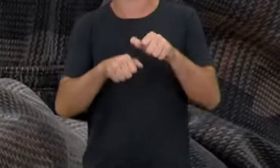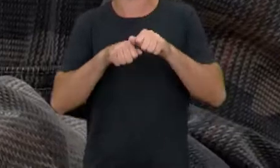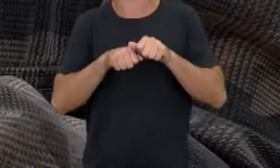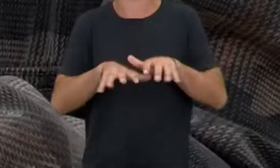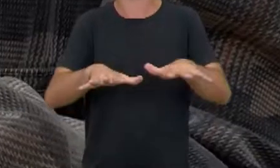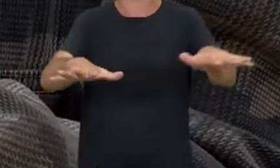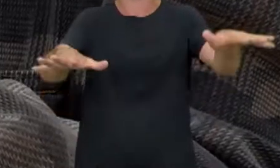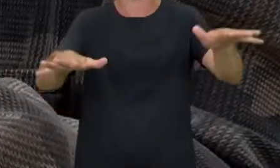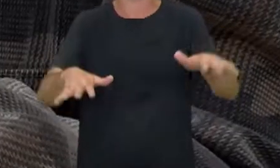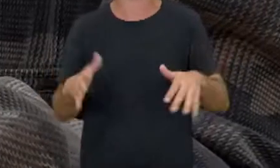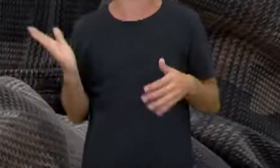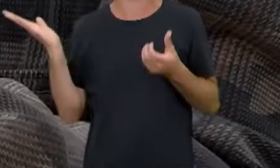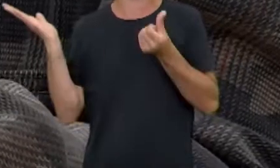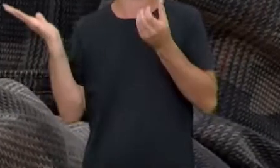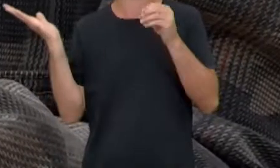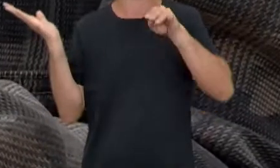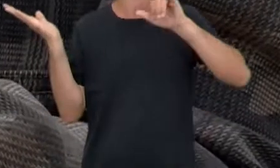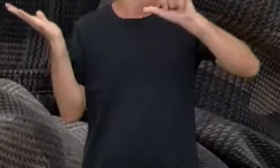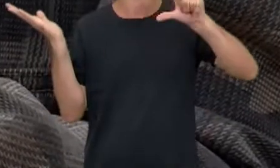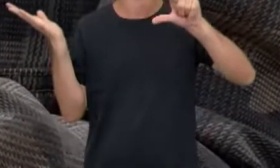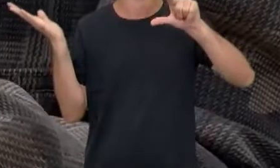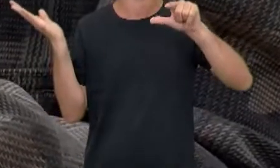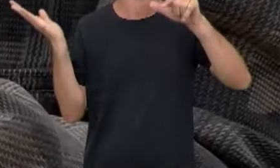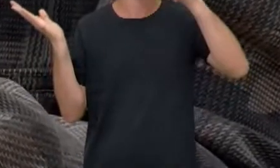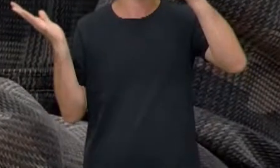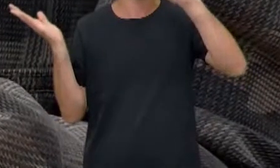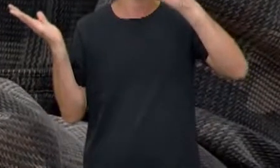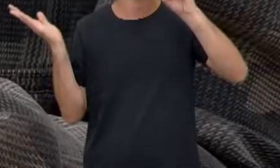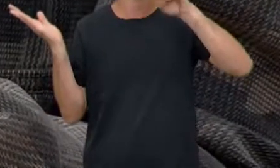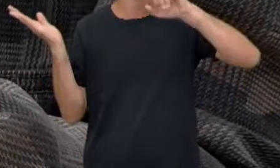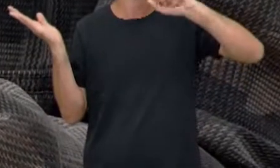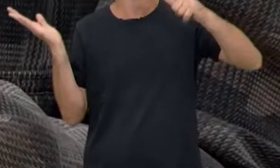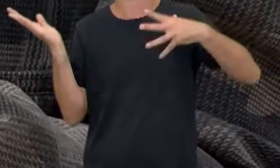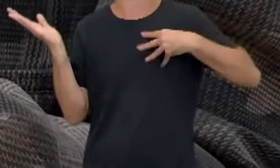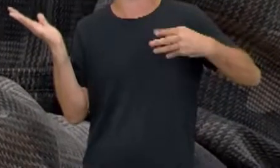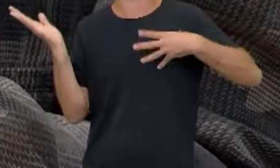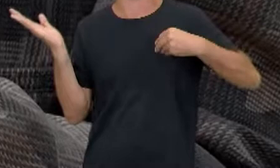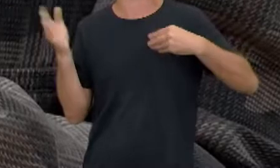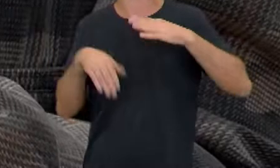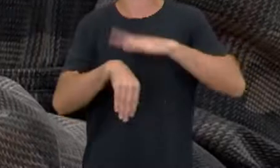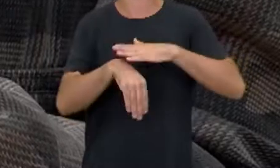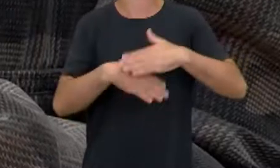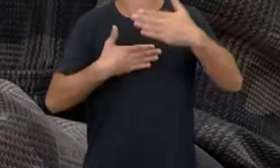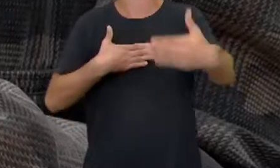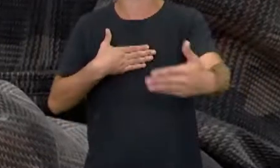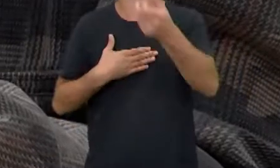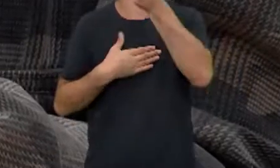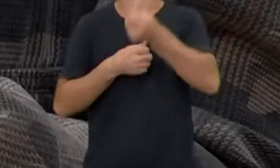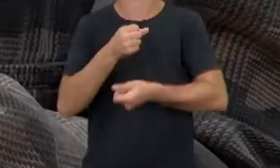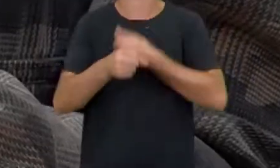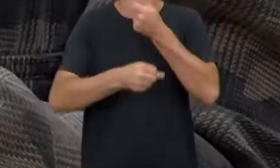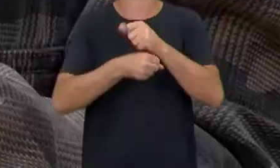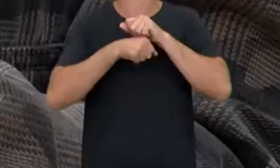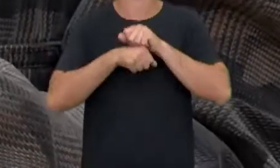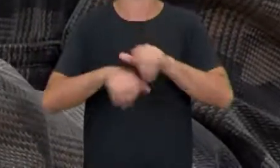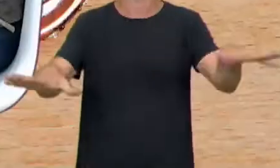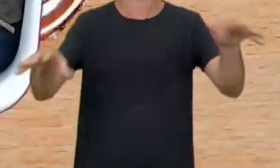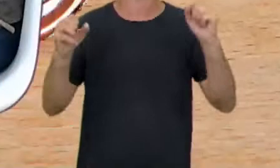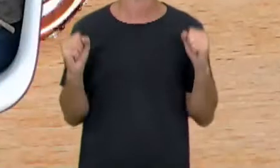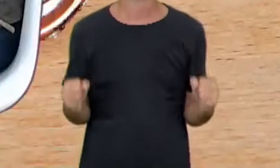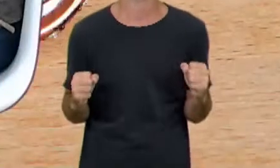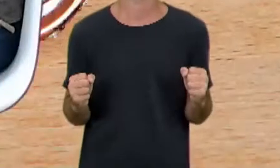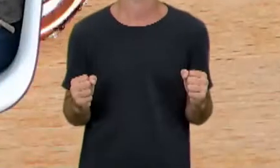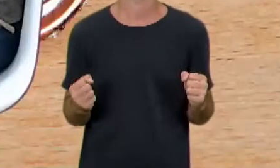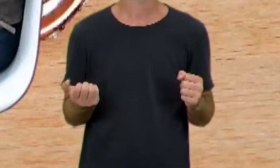uma progressão geométrica composta. 70 mil descendentes em quanto tempo, Luli? 6 anos. 6 anos. Olha isso, gente.